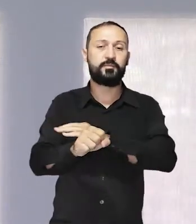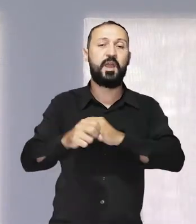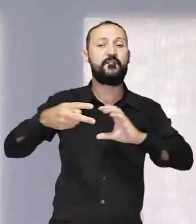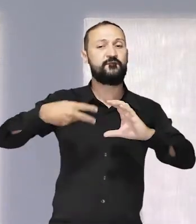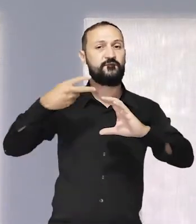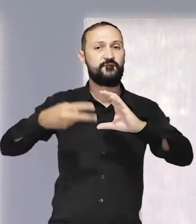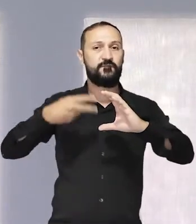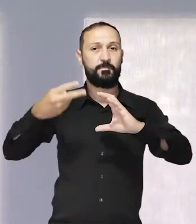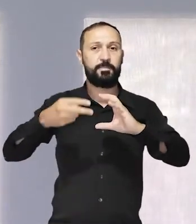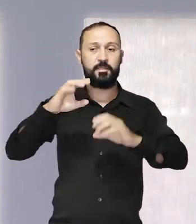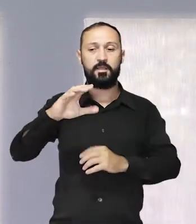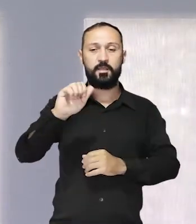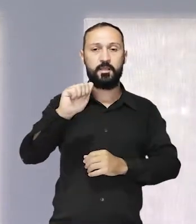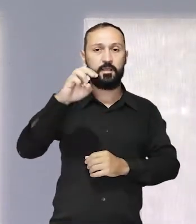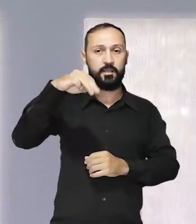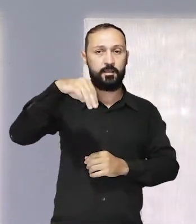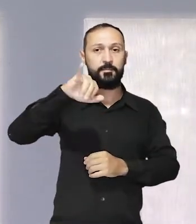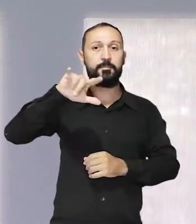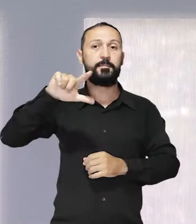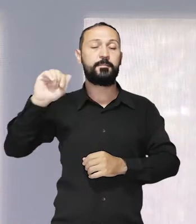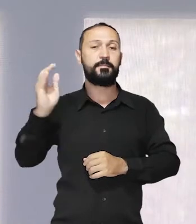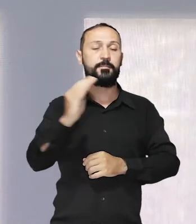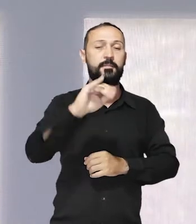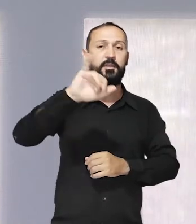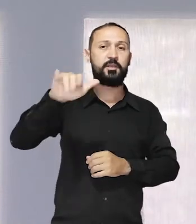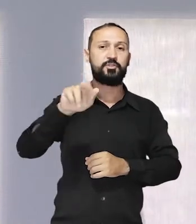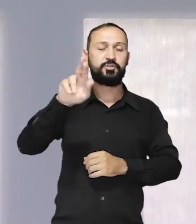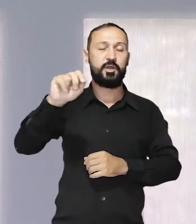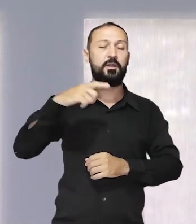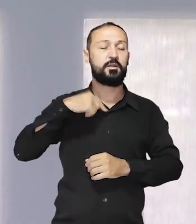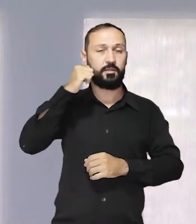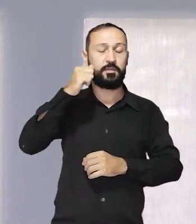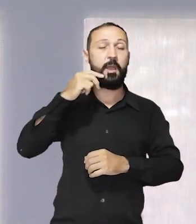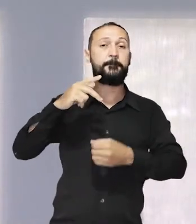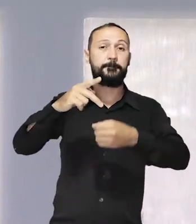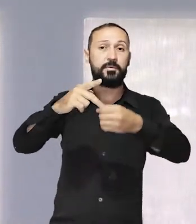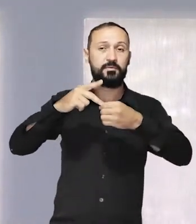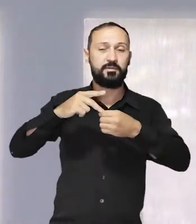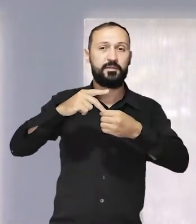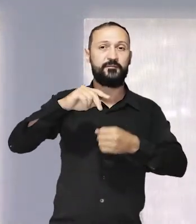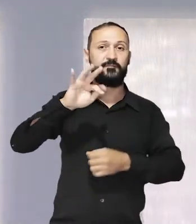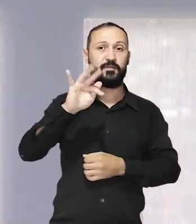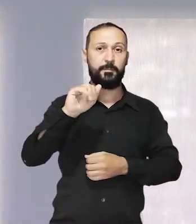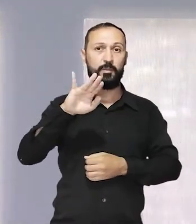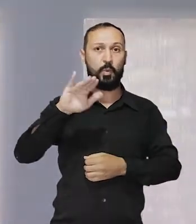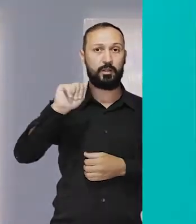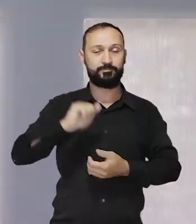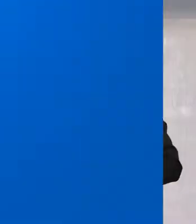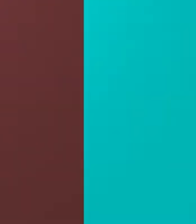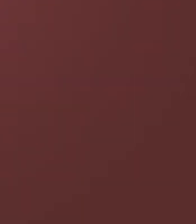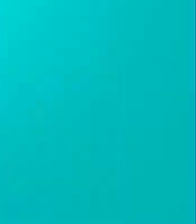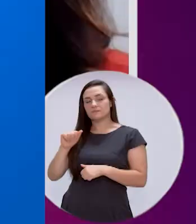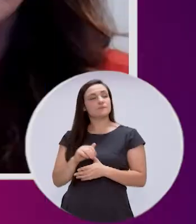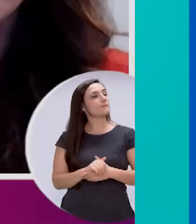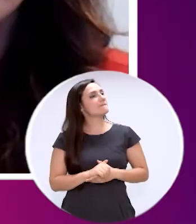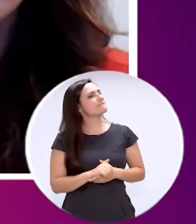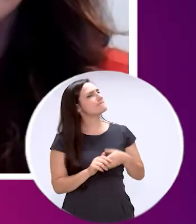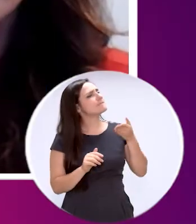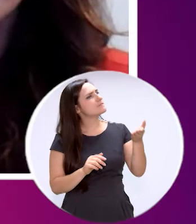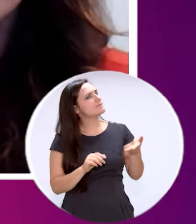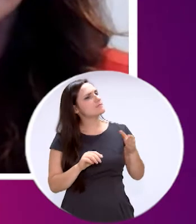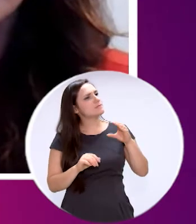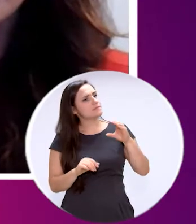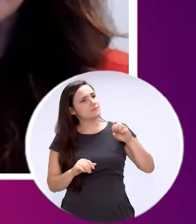o assunto a vereadora de Campo Grande, Camila Jara, e a Procuradora-Geral do Estado, Fabíola Marchetti.